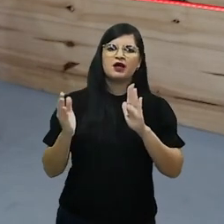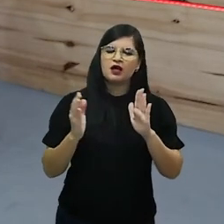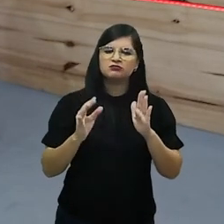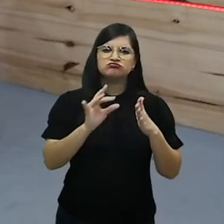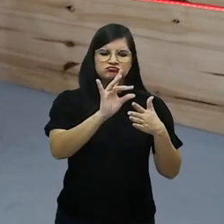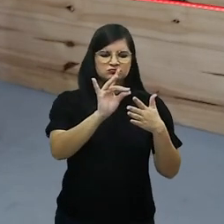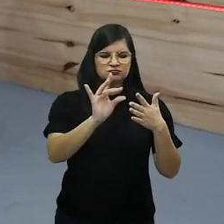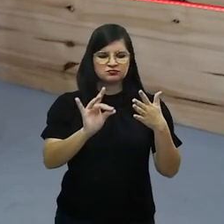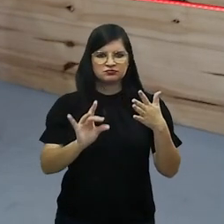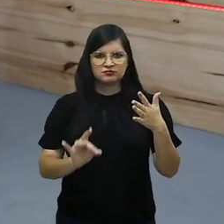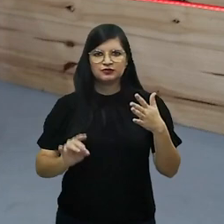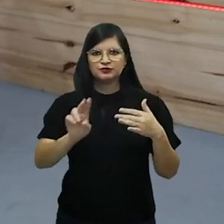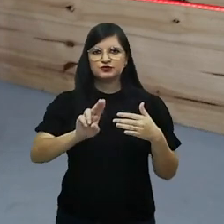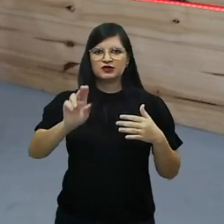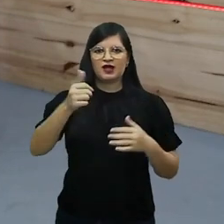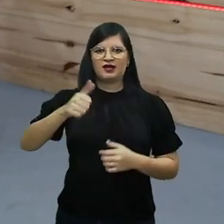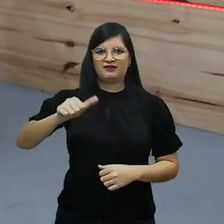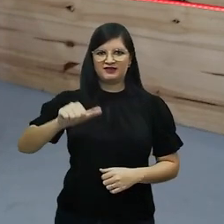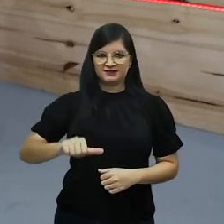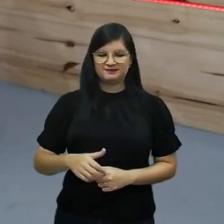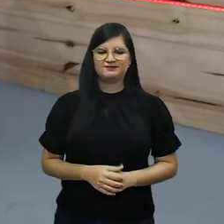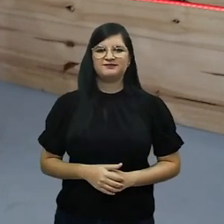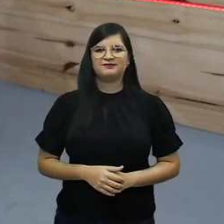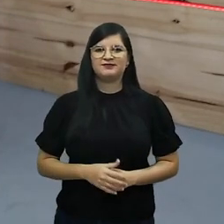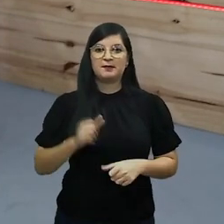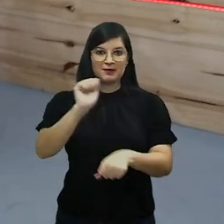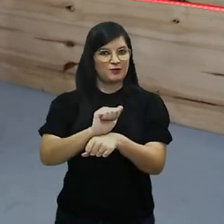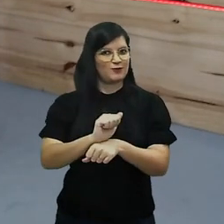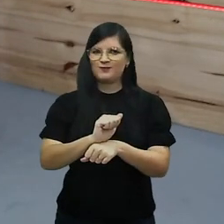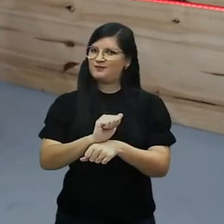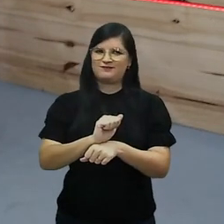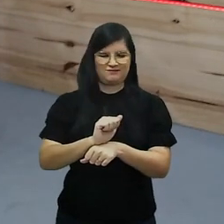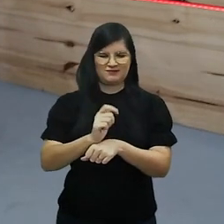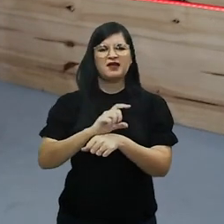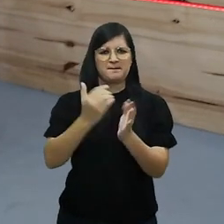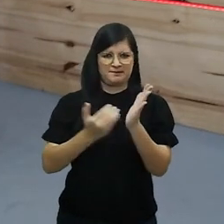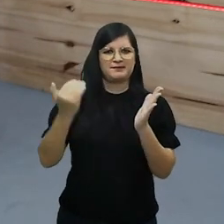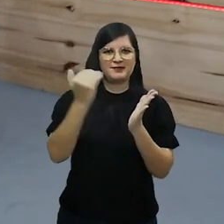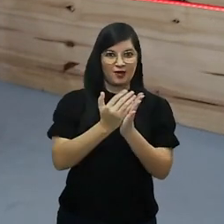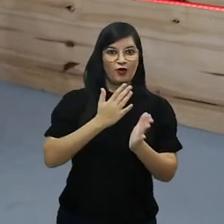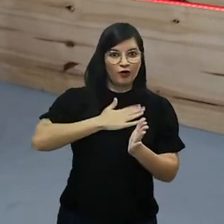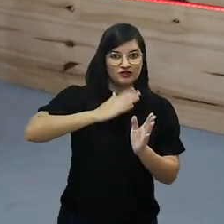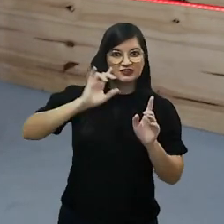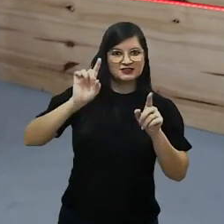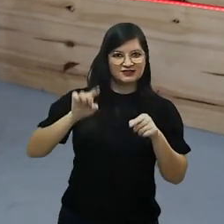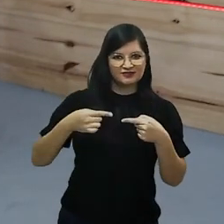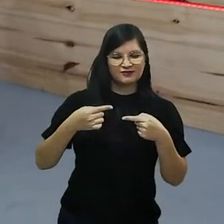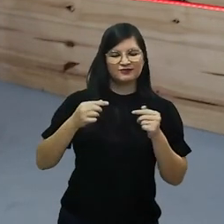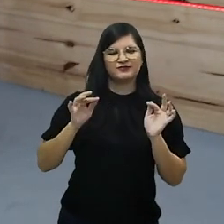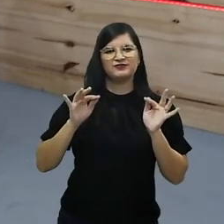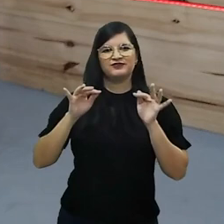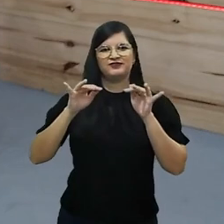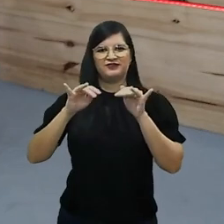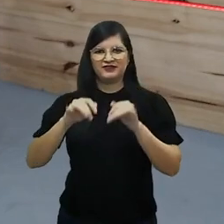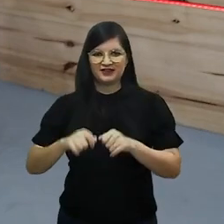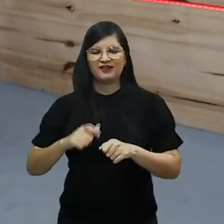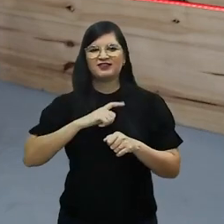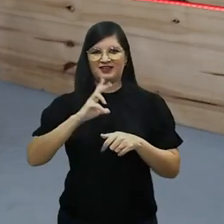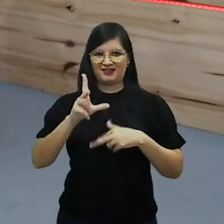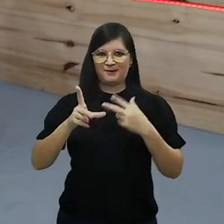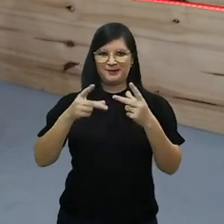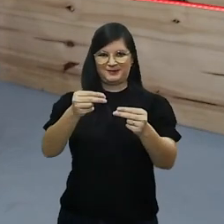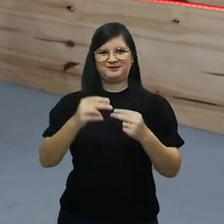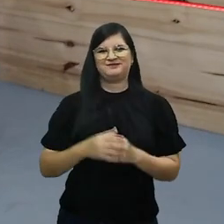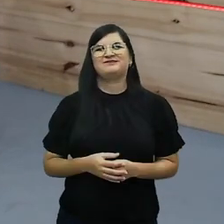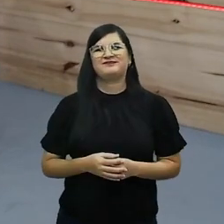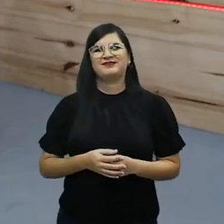critérios que serão utilizados para avaliação. E não é por aí não. Se você gosta de desafio, sabe que ao final de cada desafio a gente tem uma recompensa.